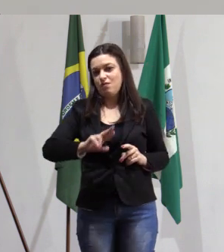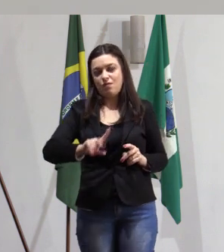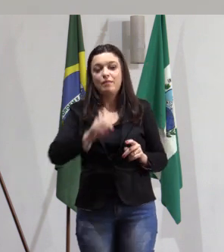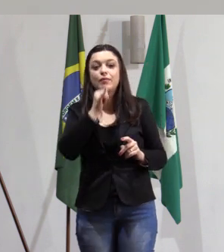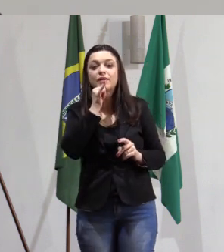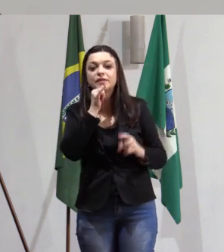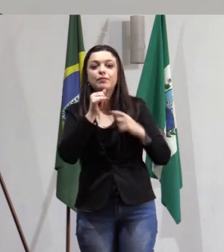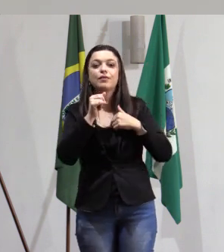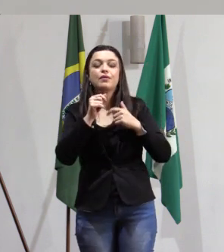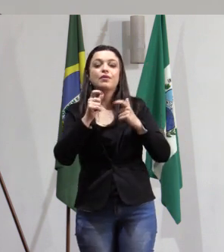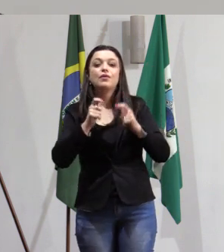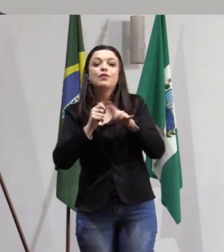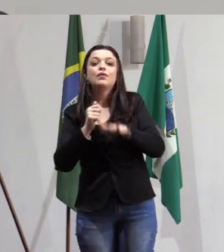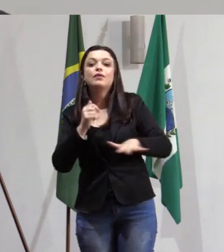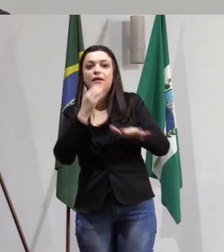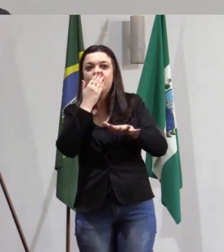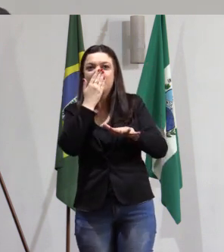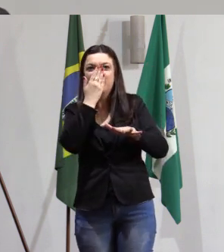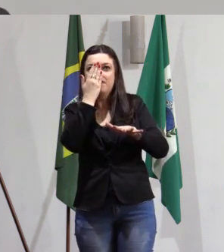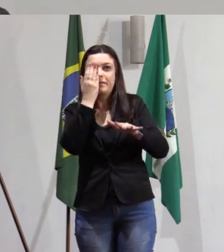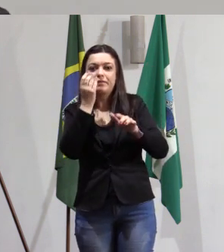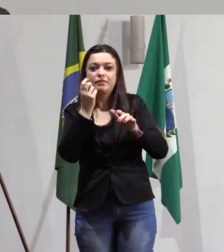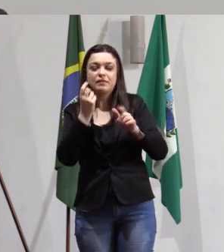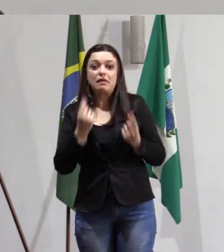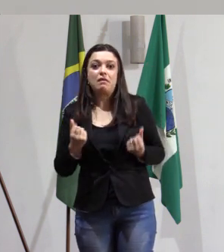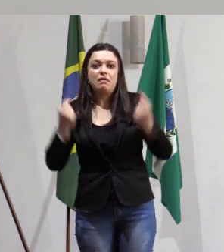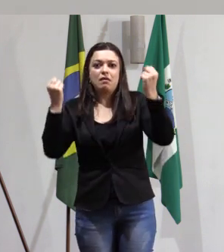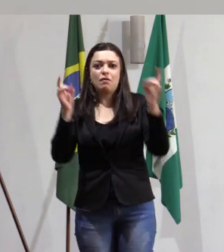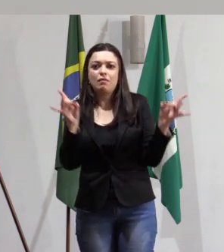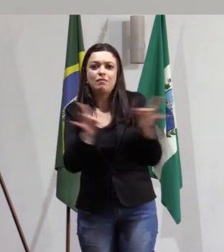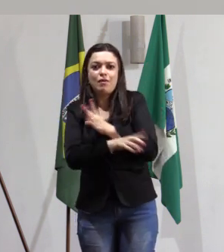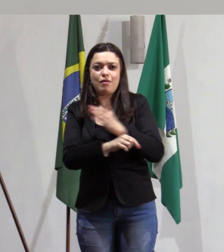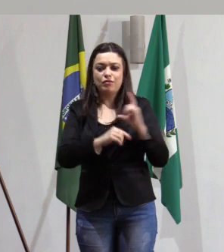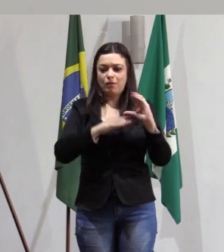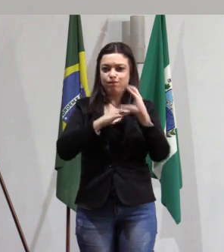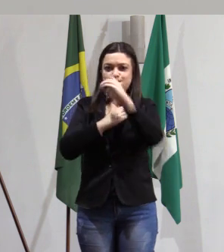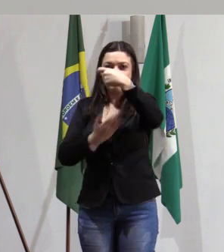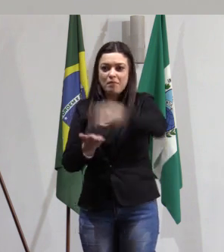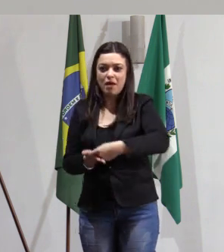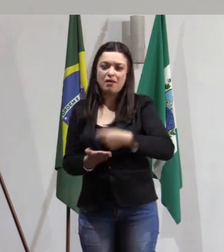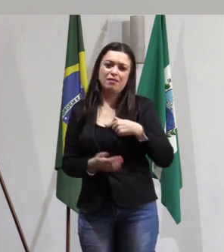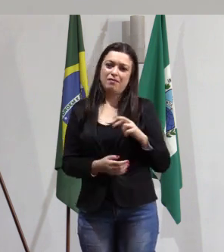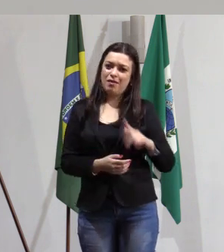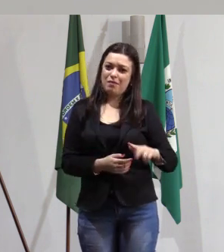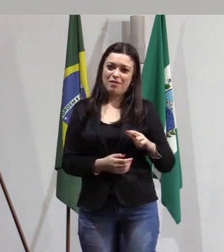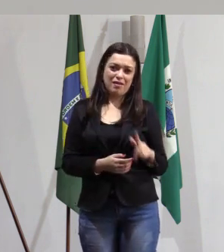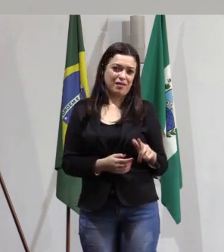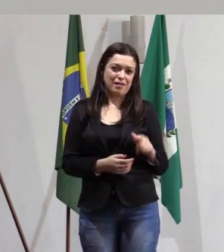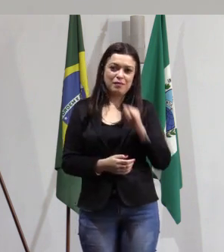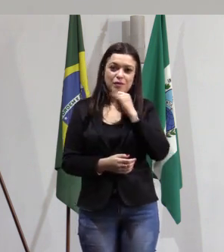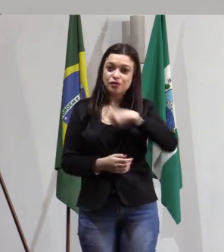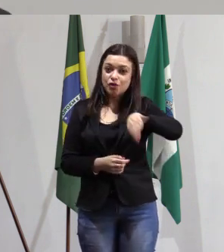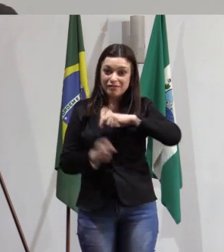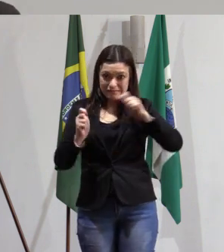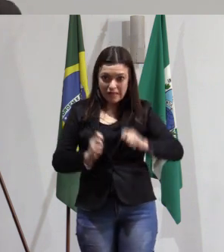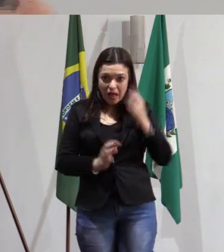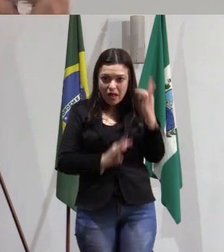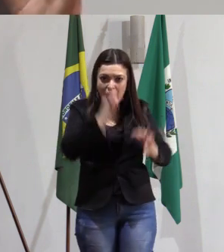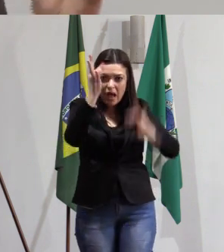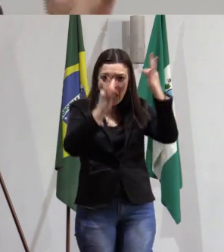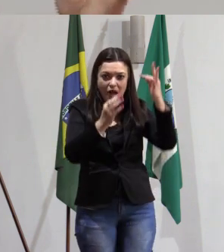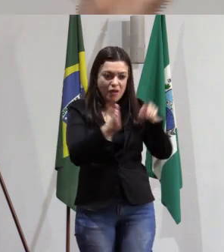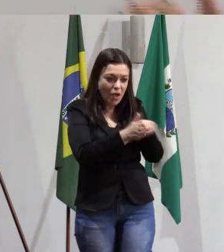pagas, caríssimas, para a produção, apenas para a produção de ponta do conhecimento. As